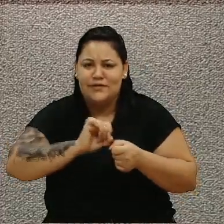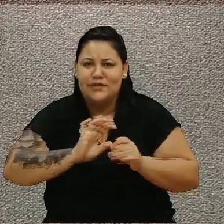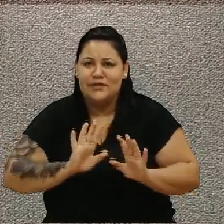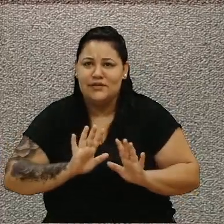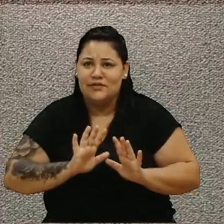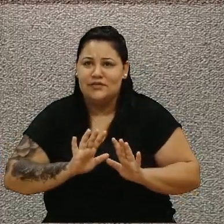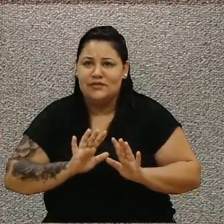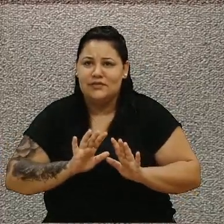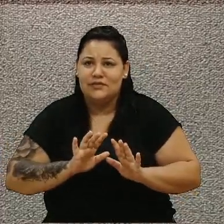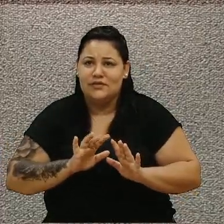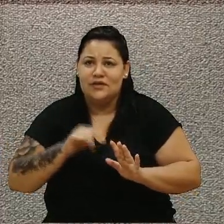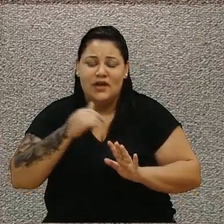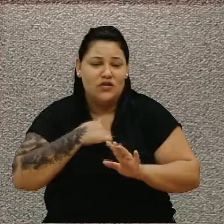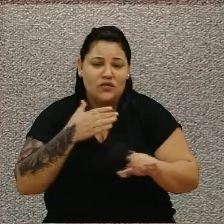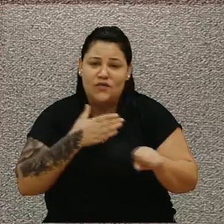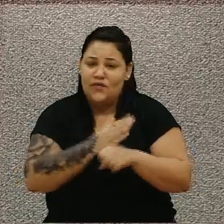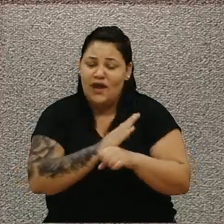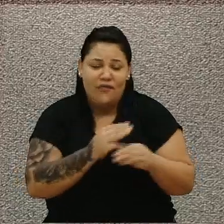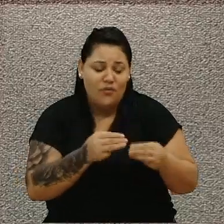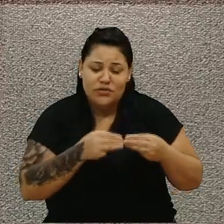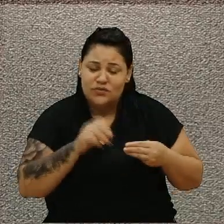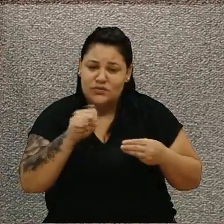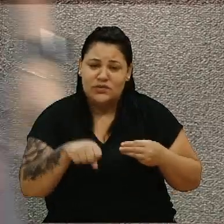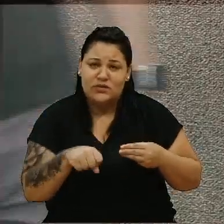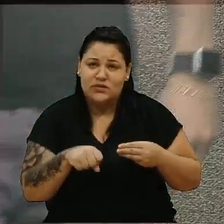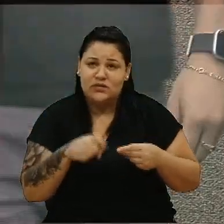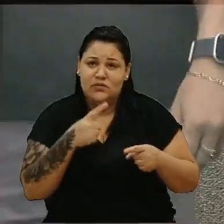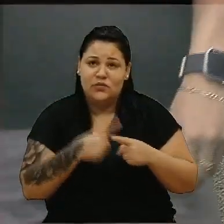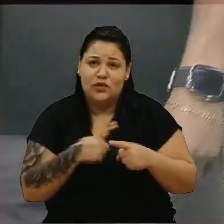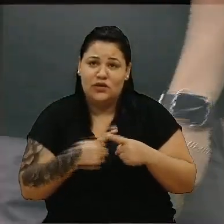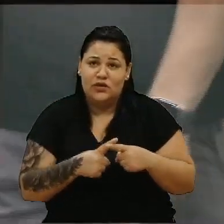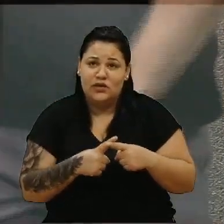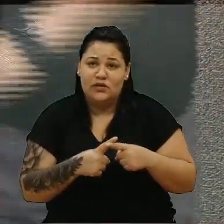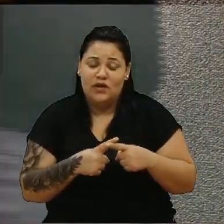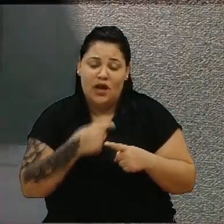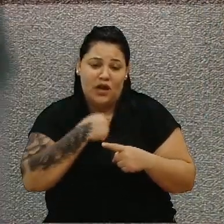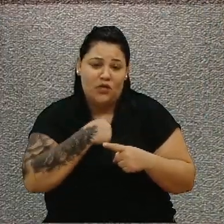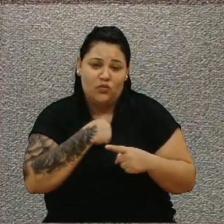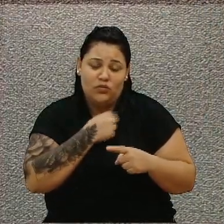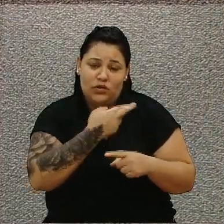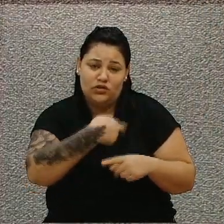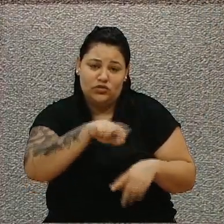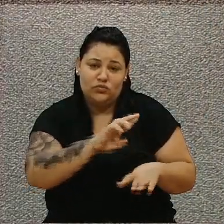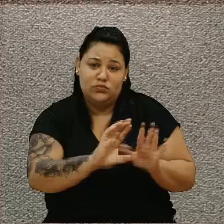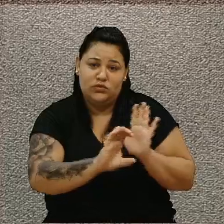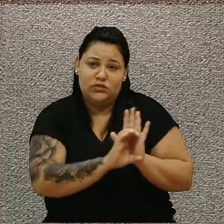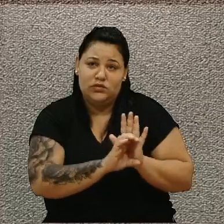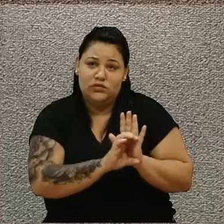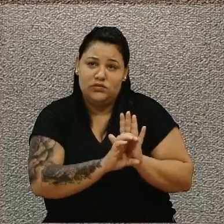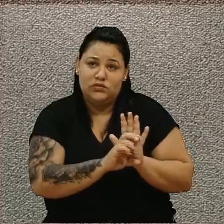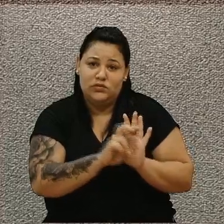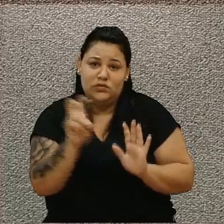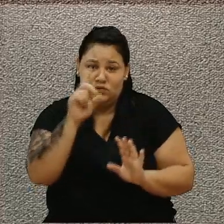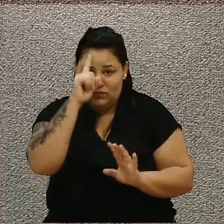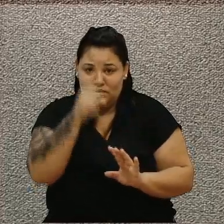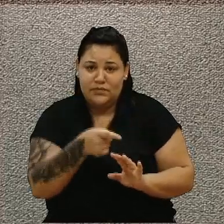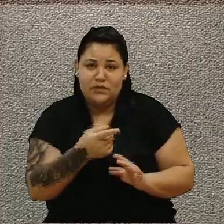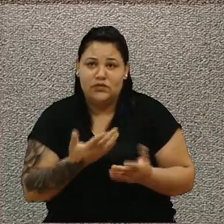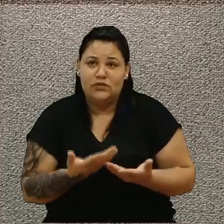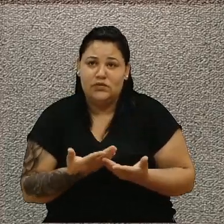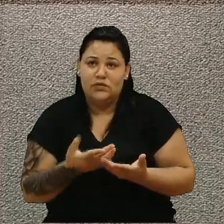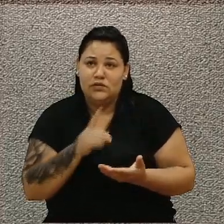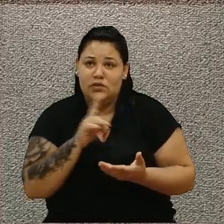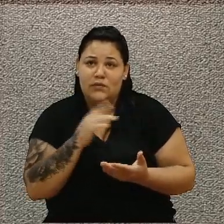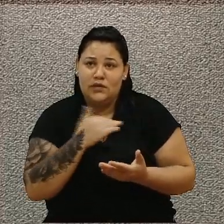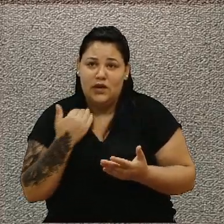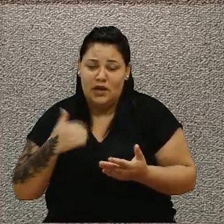sou totalmente favorável à moção, até porque sou um cristão. O 5º mandamento é não matarás. Para mim está tudo certo, sou favorável à